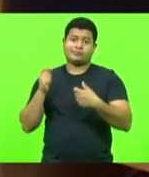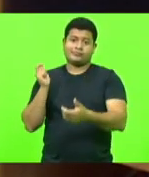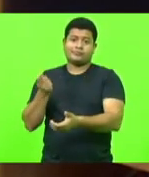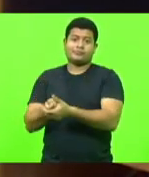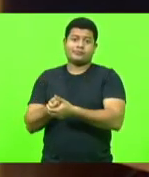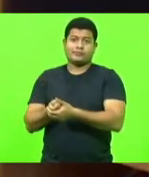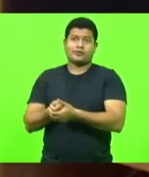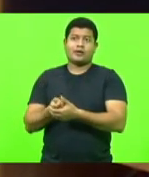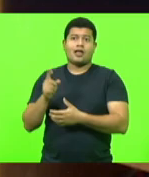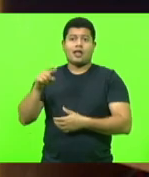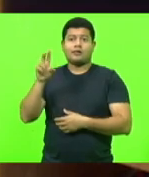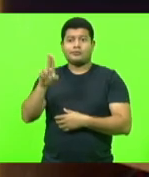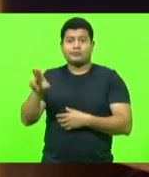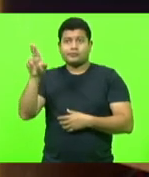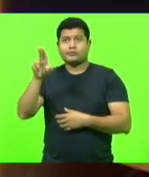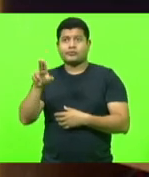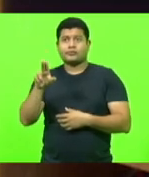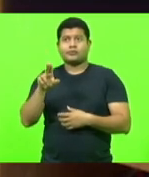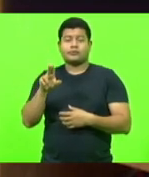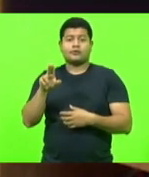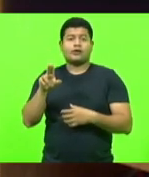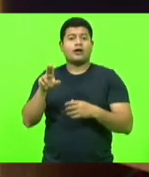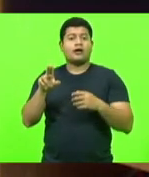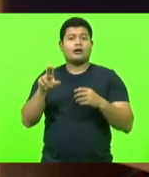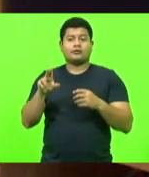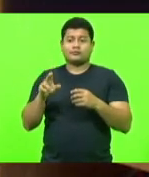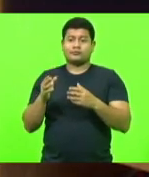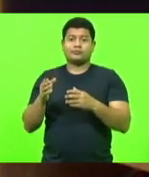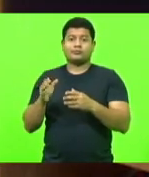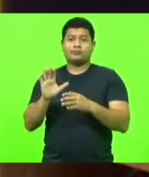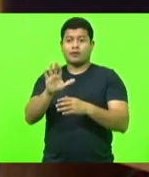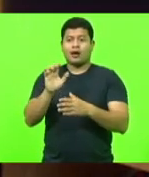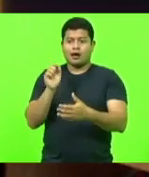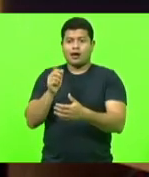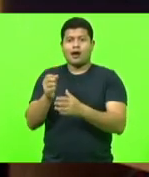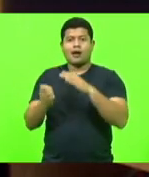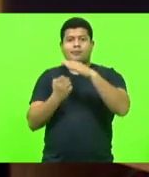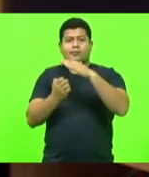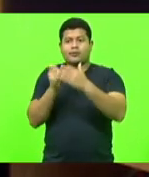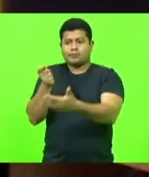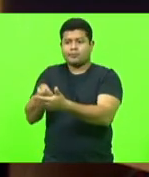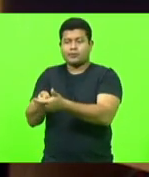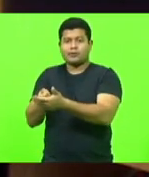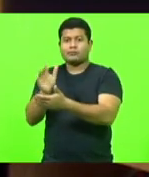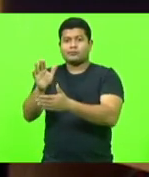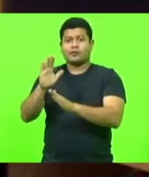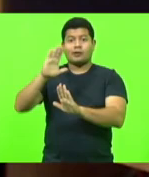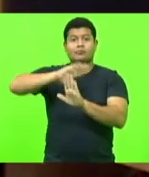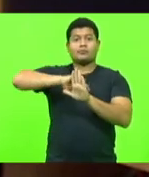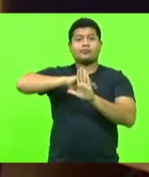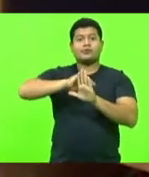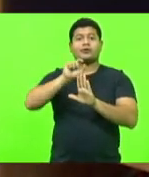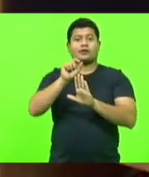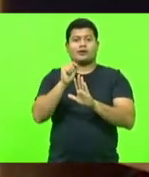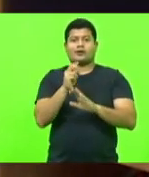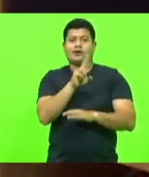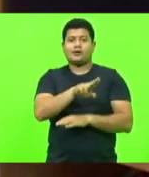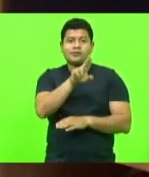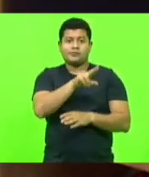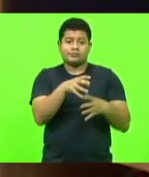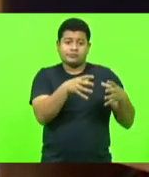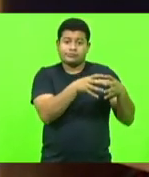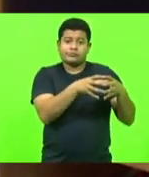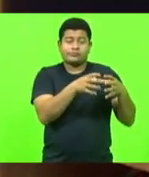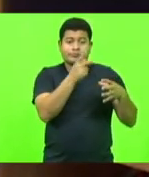o usuário que paga em dia, porque o custo da concessão vai acabar subindo. Então, é